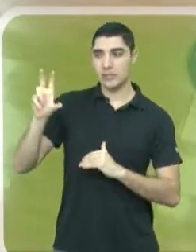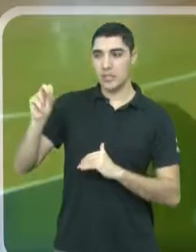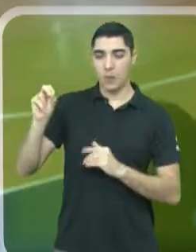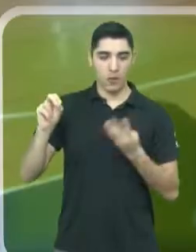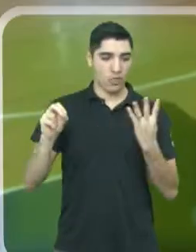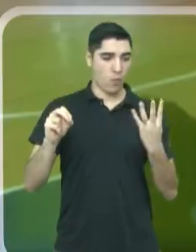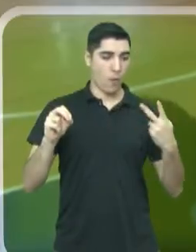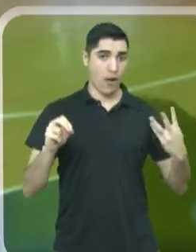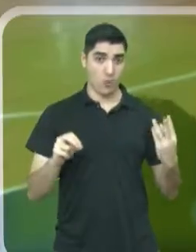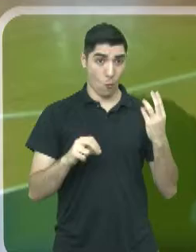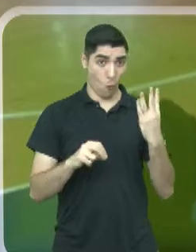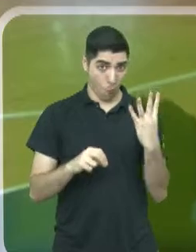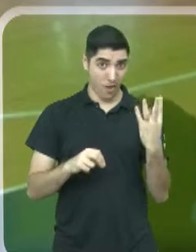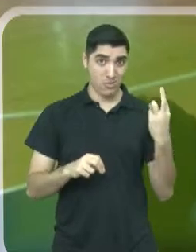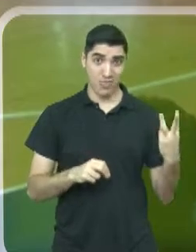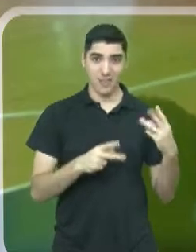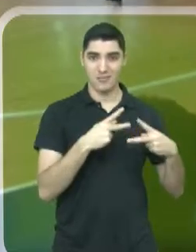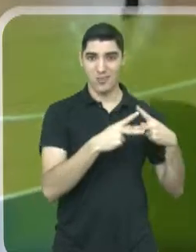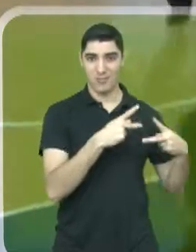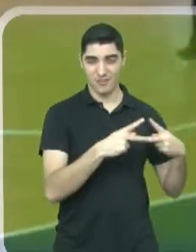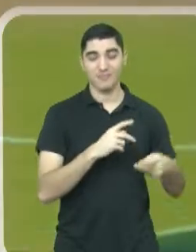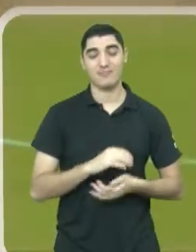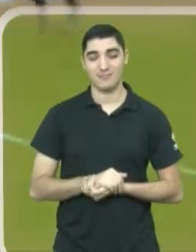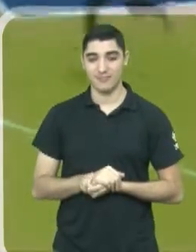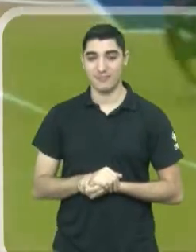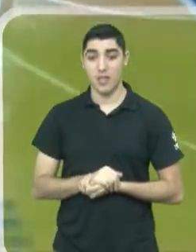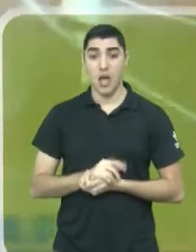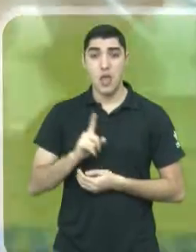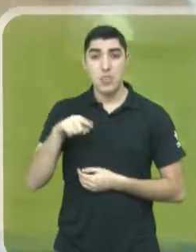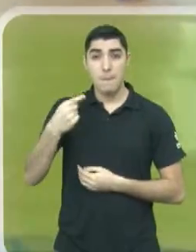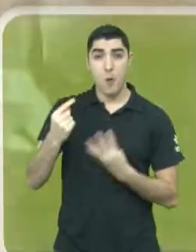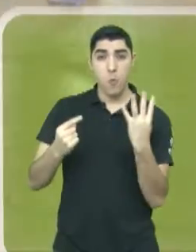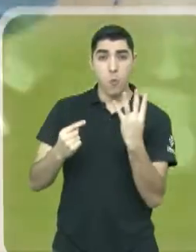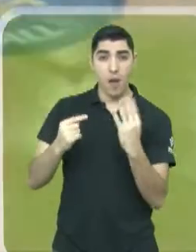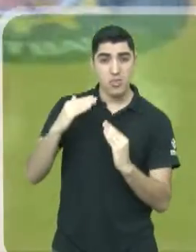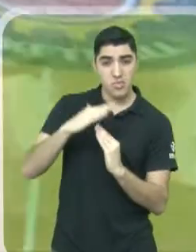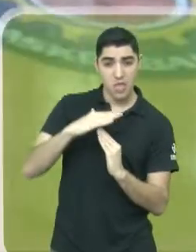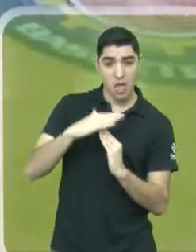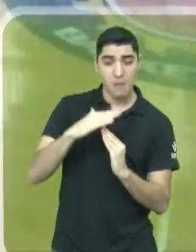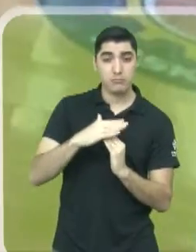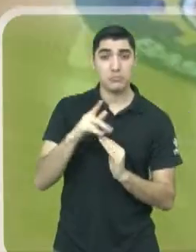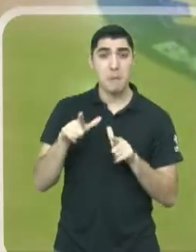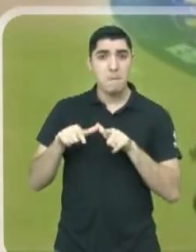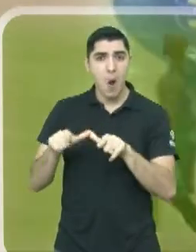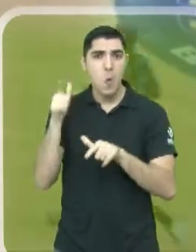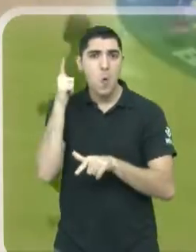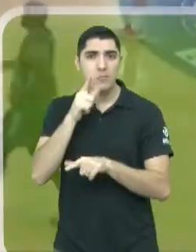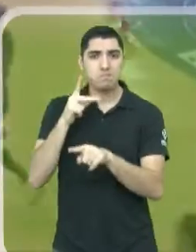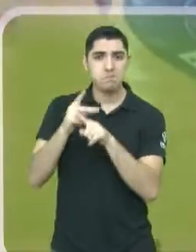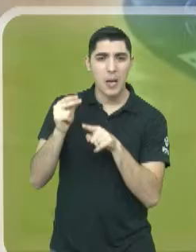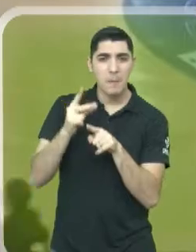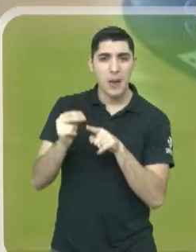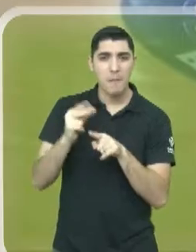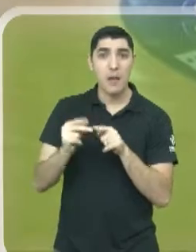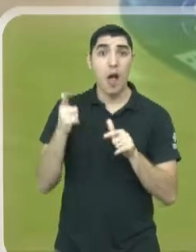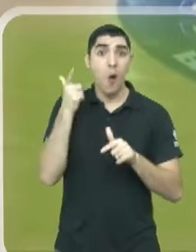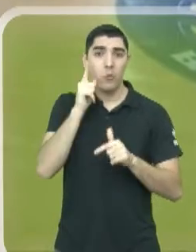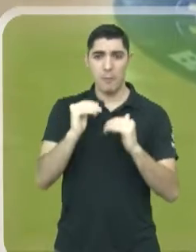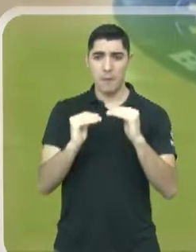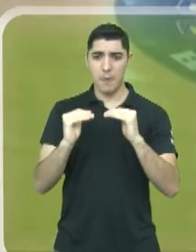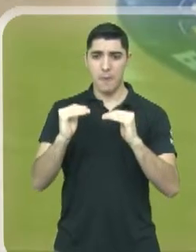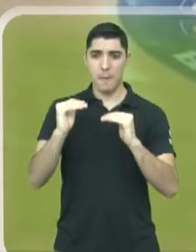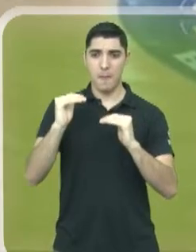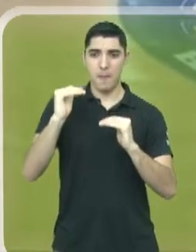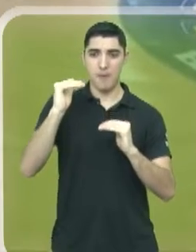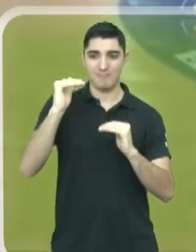50-43. No último período, com a vantagem no placar, o Bauru explorou muito bem os contra-ataques e começou a abrir vantagem com mais uma